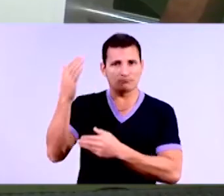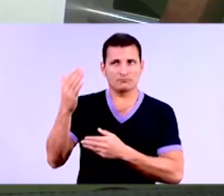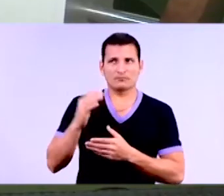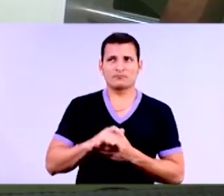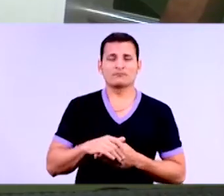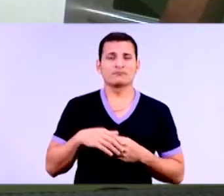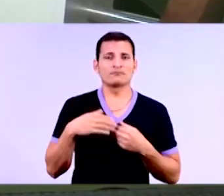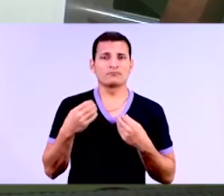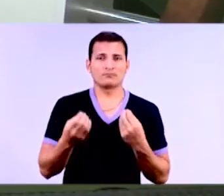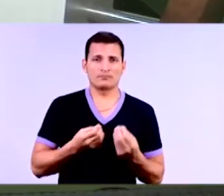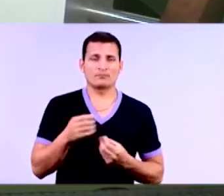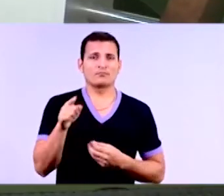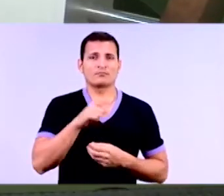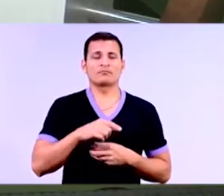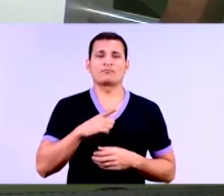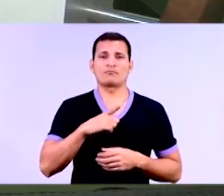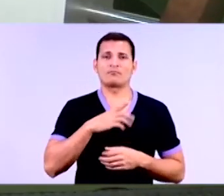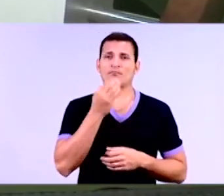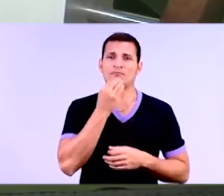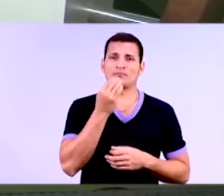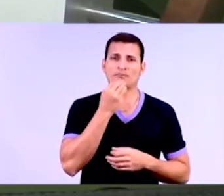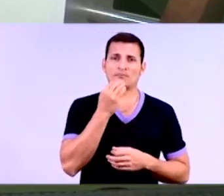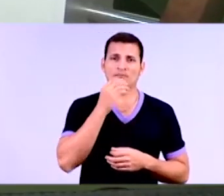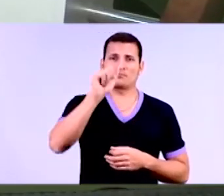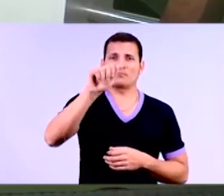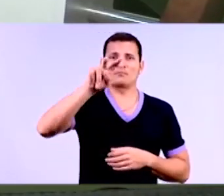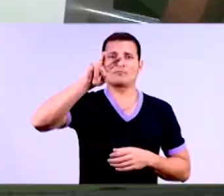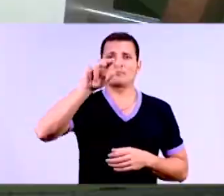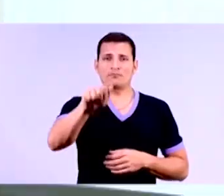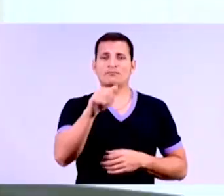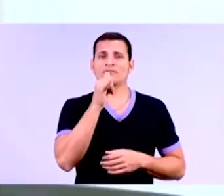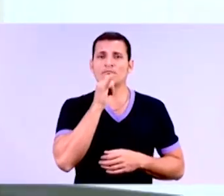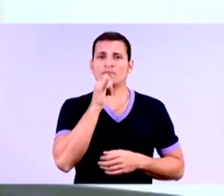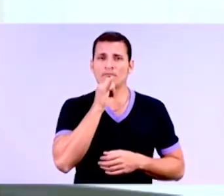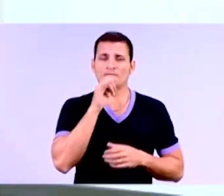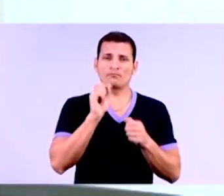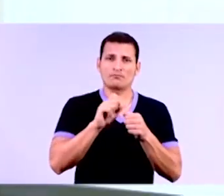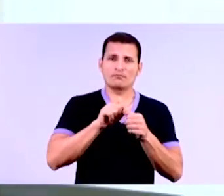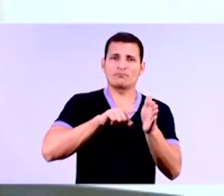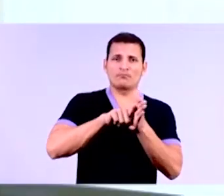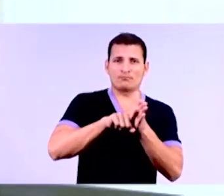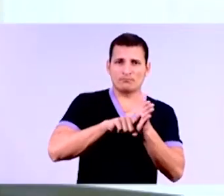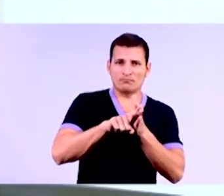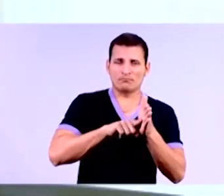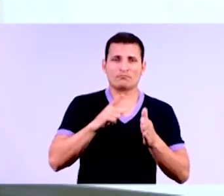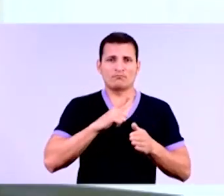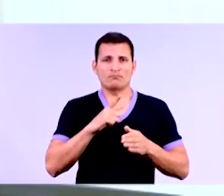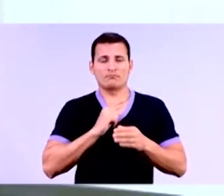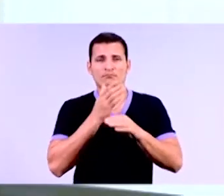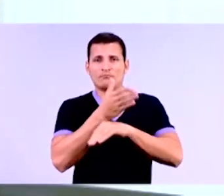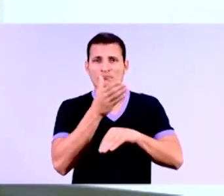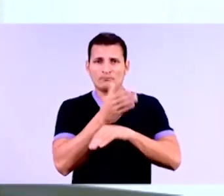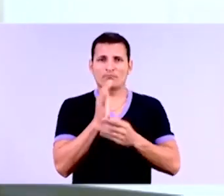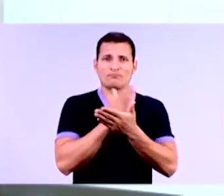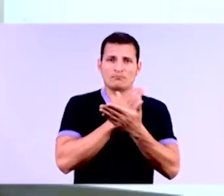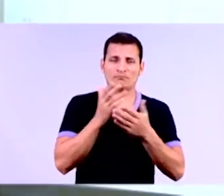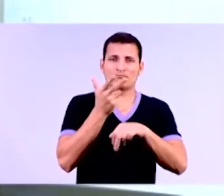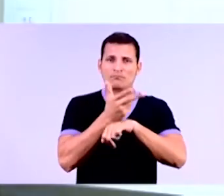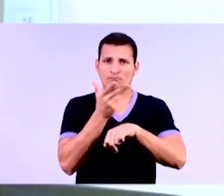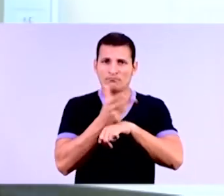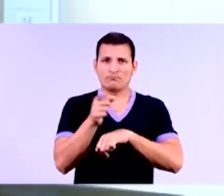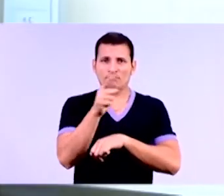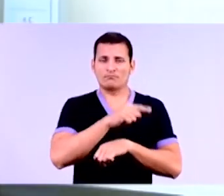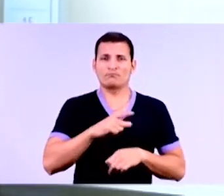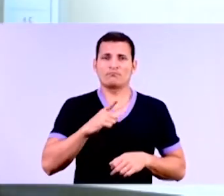Leide falou, vocês vão ter oportunidade no ambiente virtual, por exemplo, de estarem fazendo pesquisas, tendo acesso a alguns vídeos, onde vocês